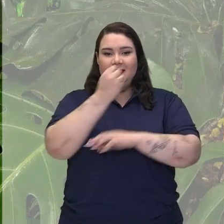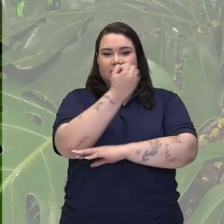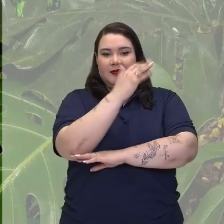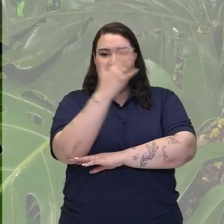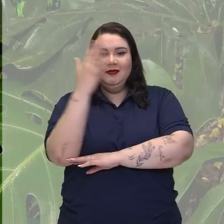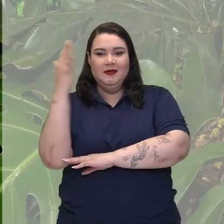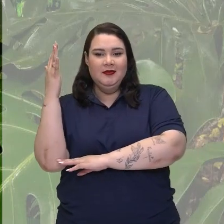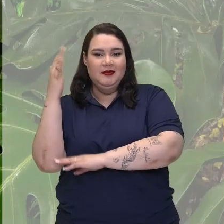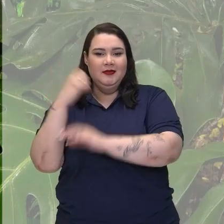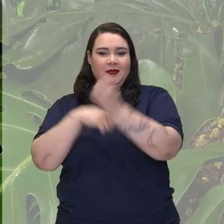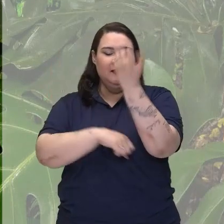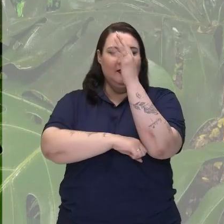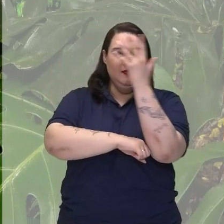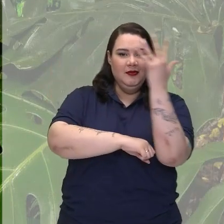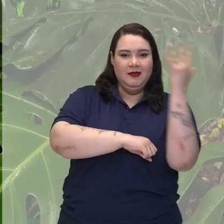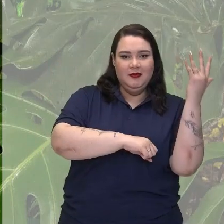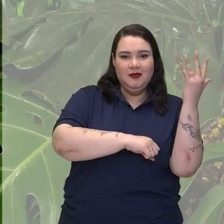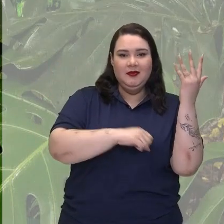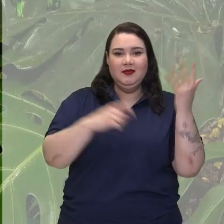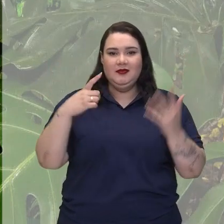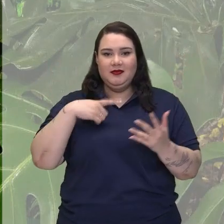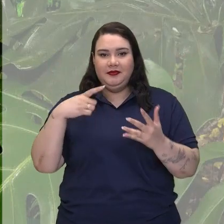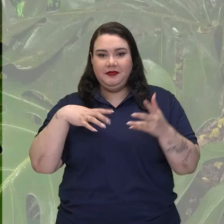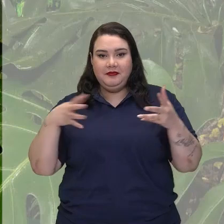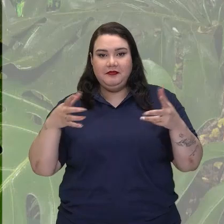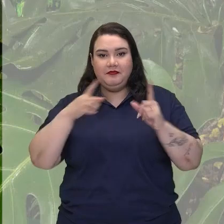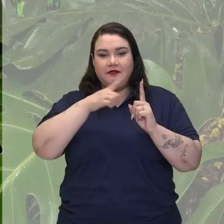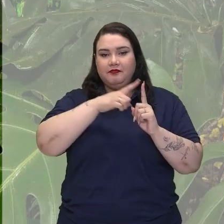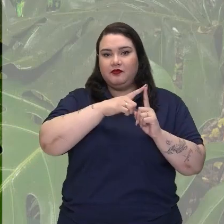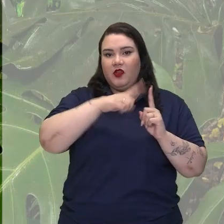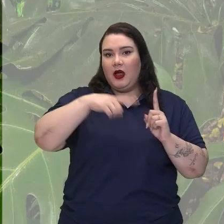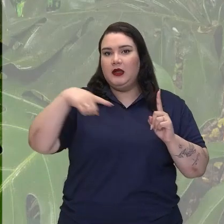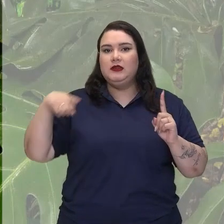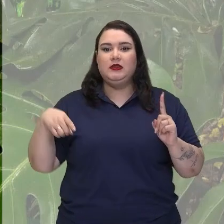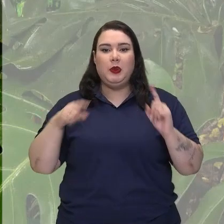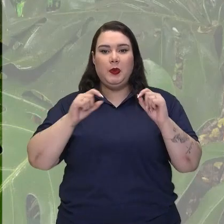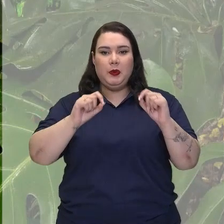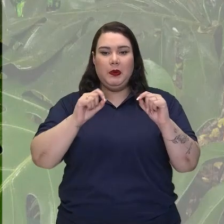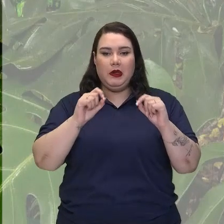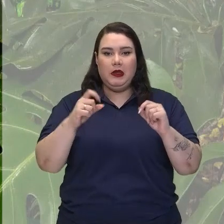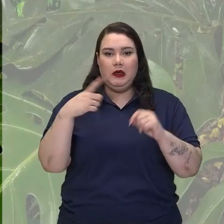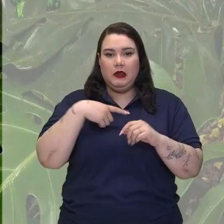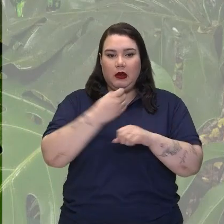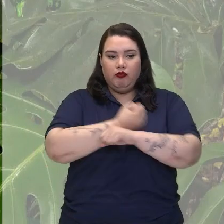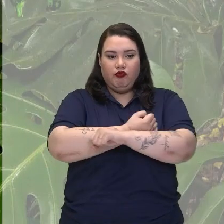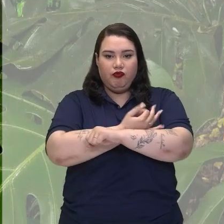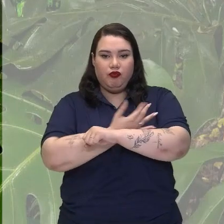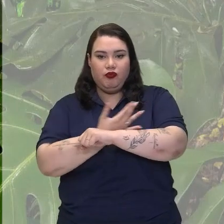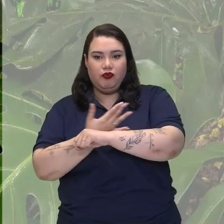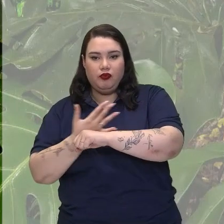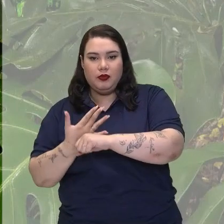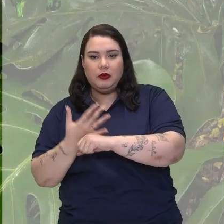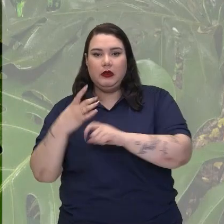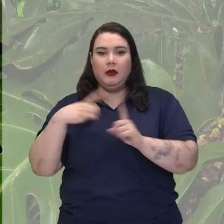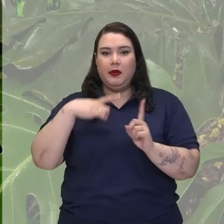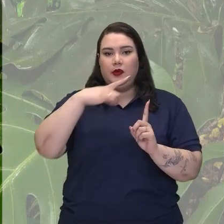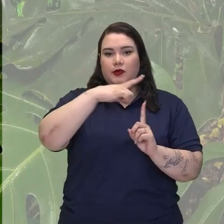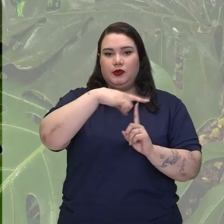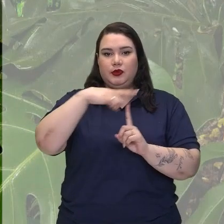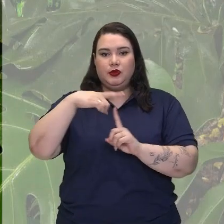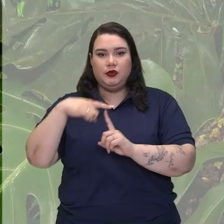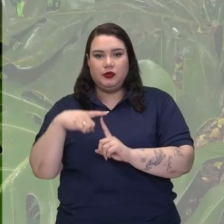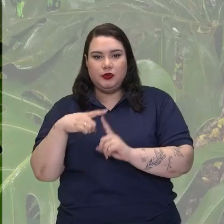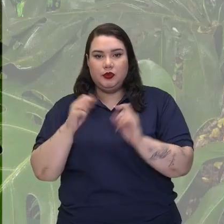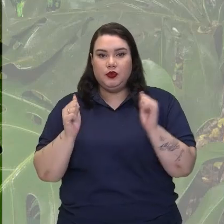floresta, a gente consegue observar uma grande variedade de vegetação e também tem algumas espécies aqui,